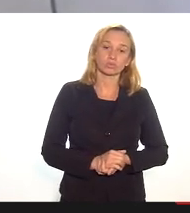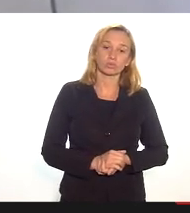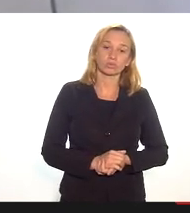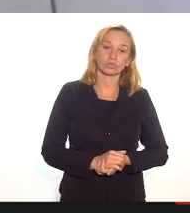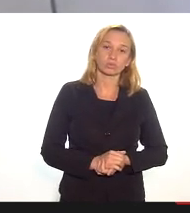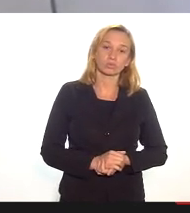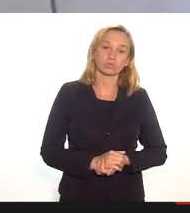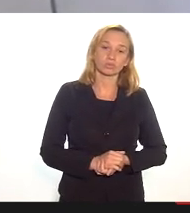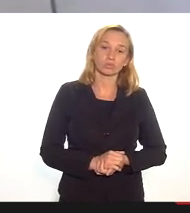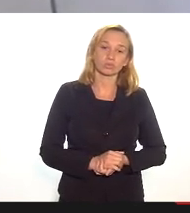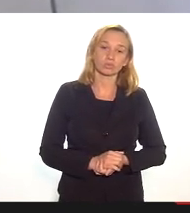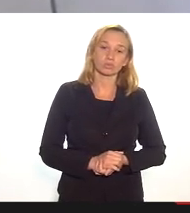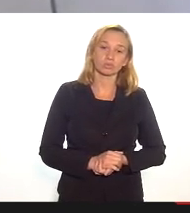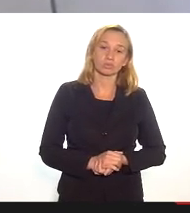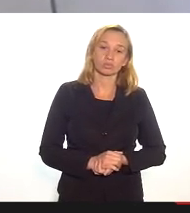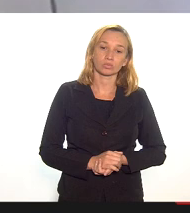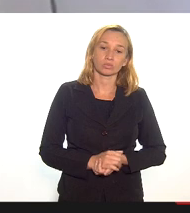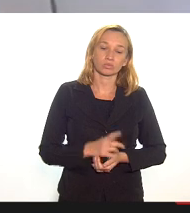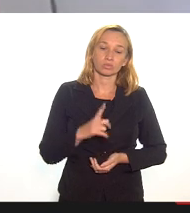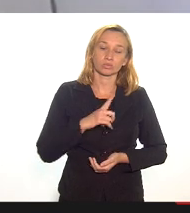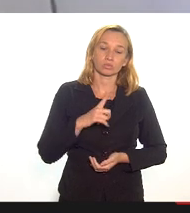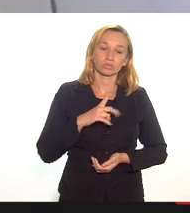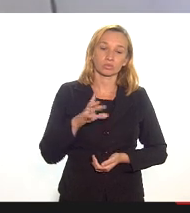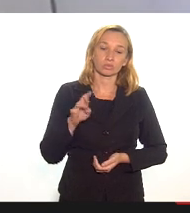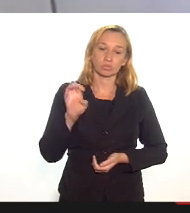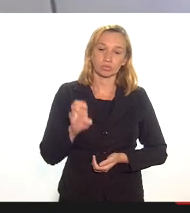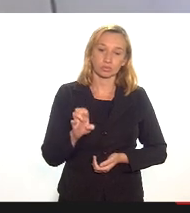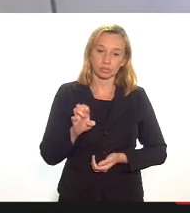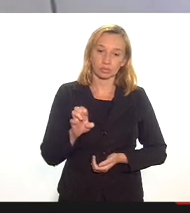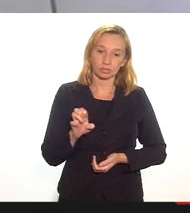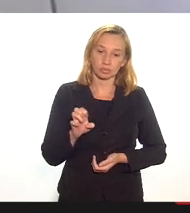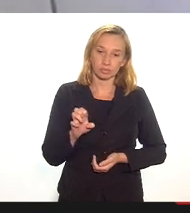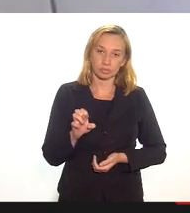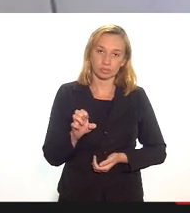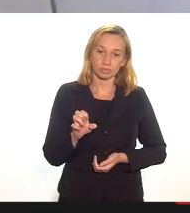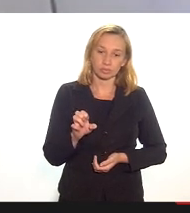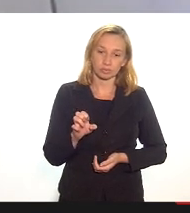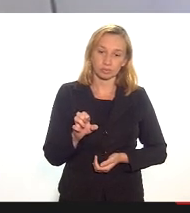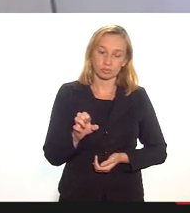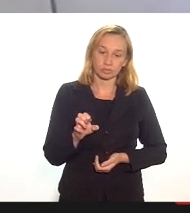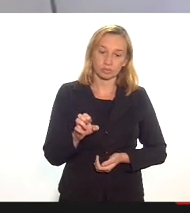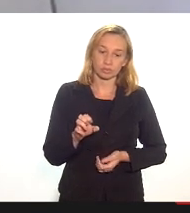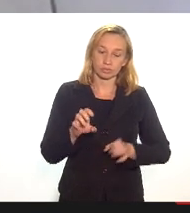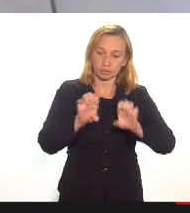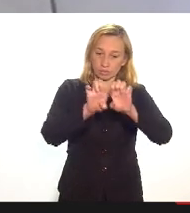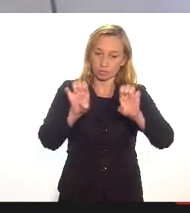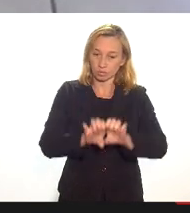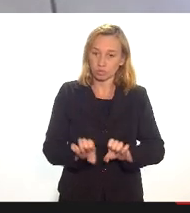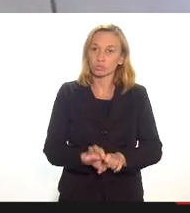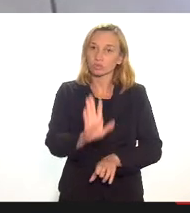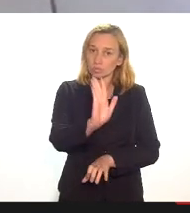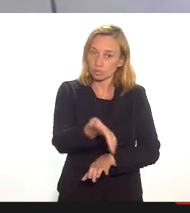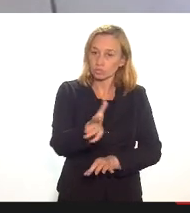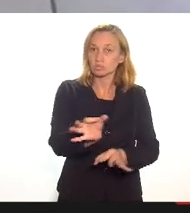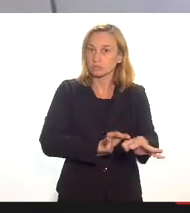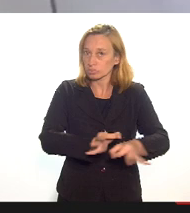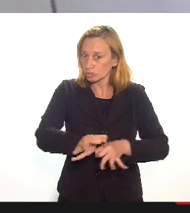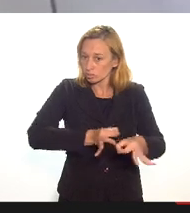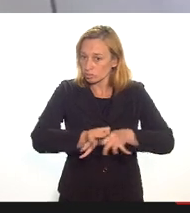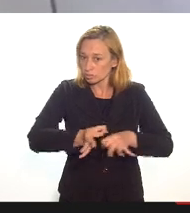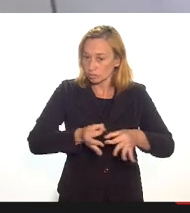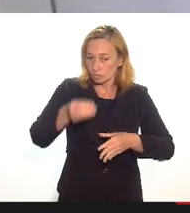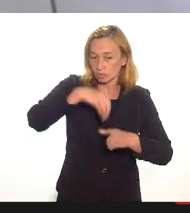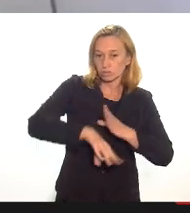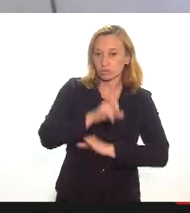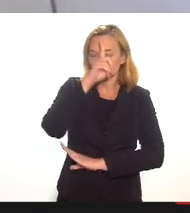uma rede física de infraestrutura já montada dentro